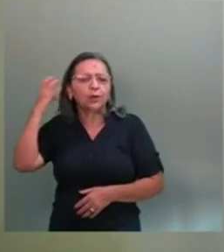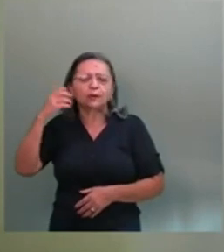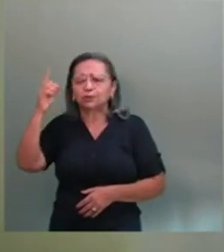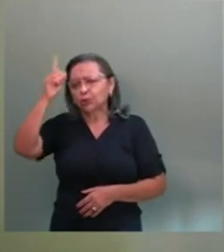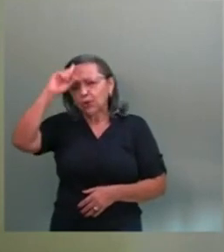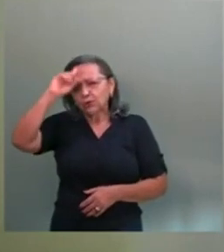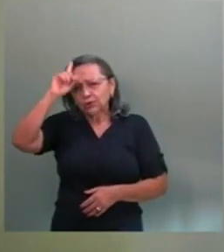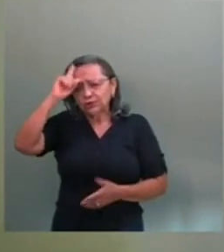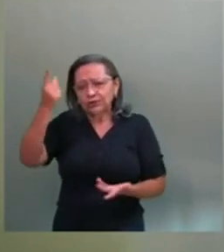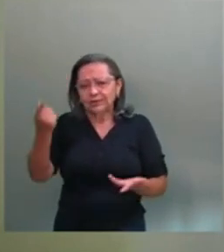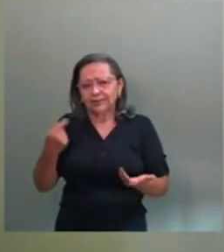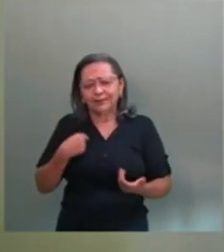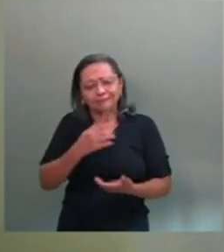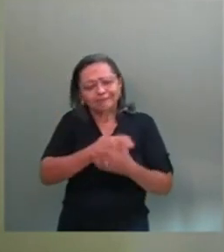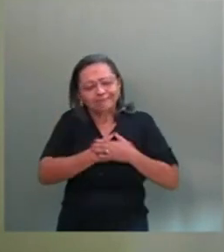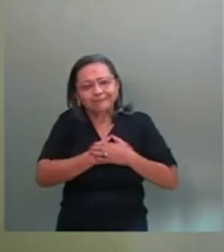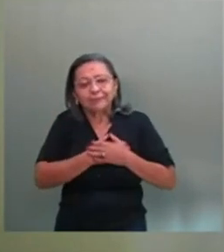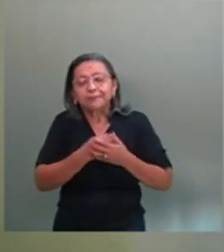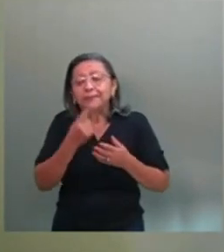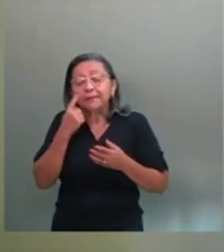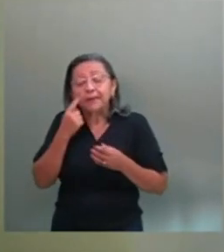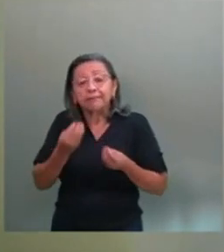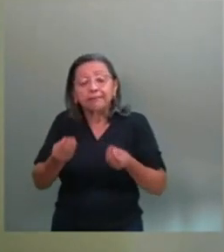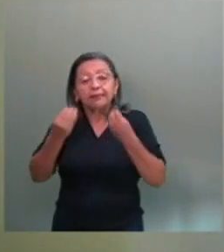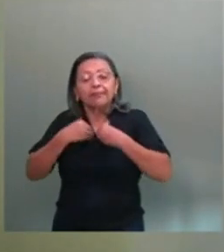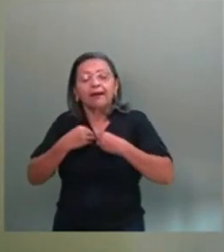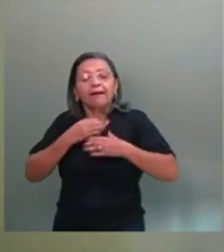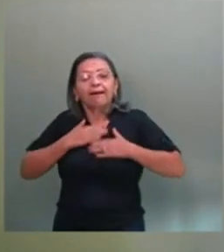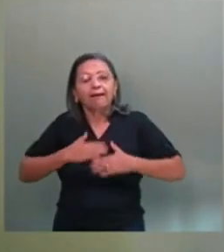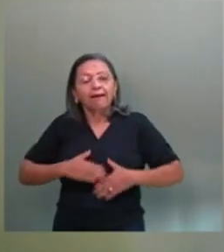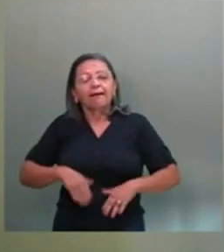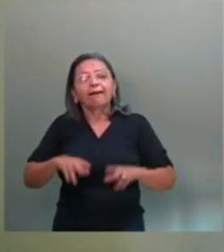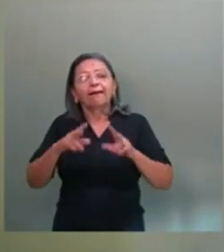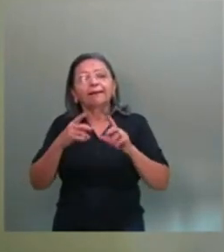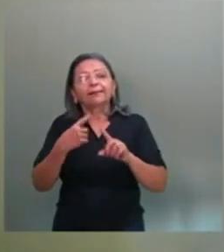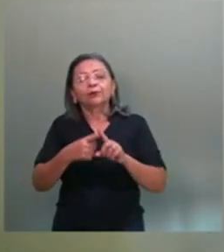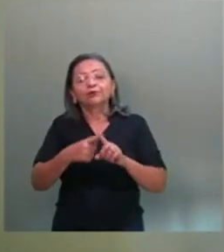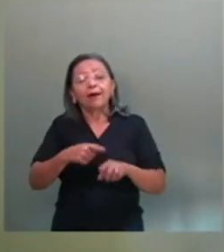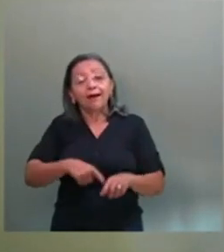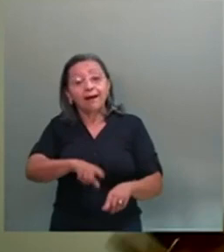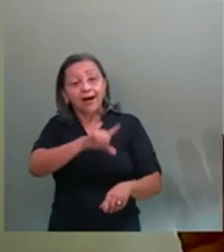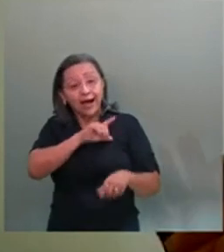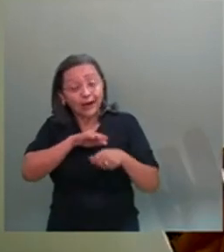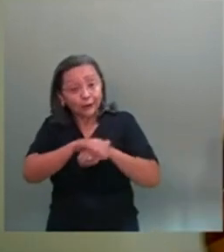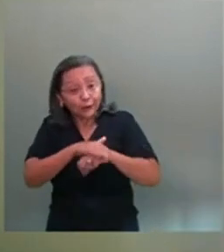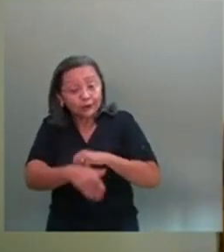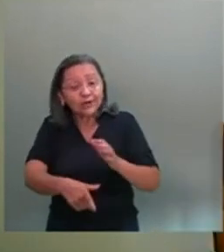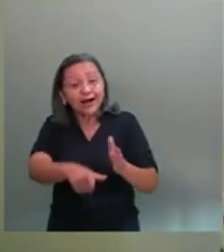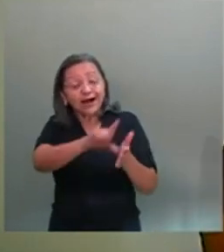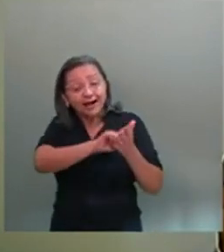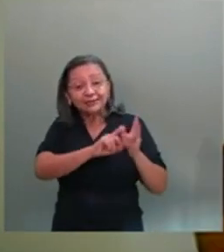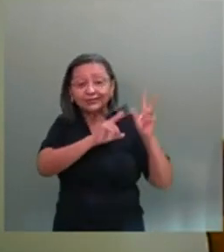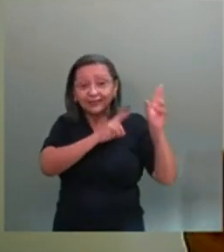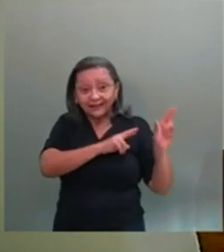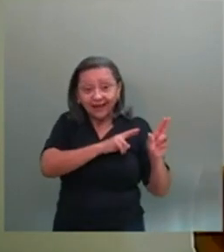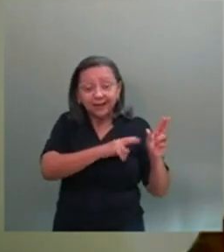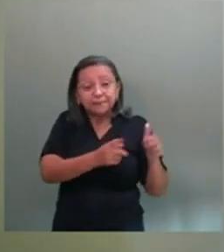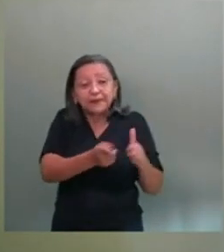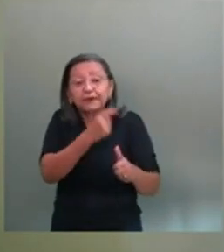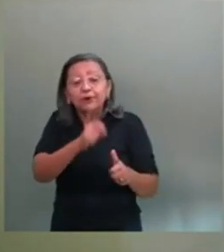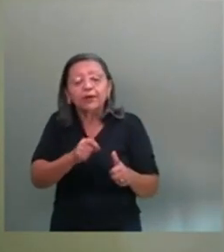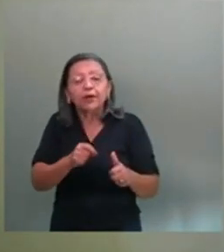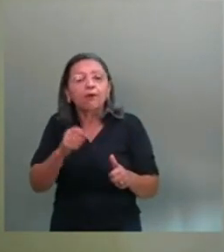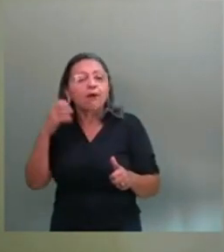mim é um indutor do meu sono. Antes de eu deitar no travesseiro, eu boto o radinho assim num volume bem